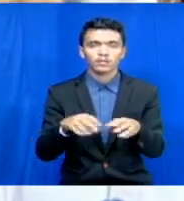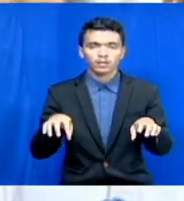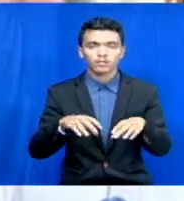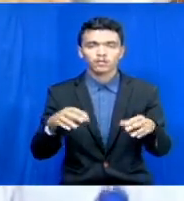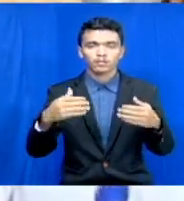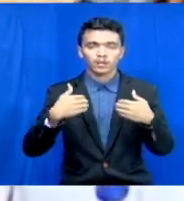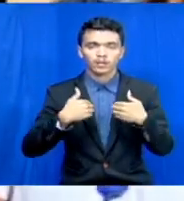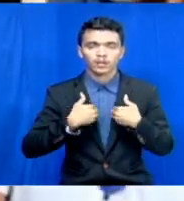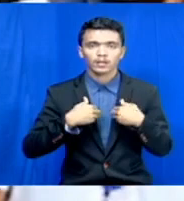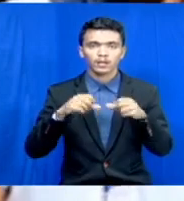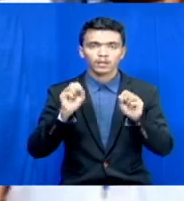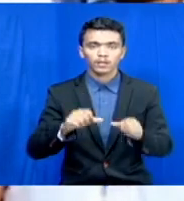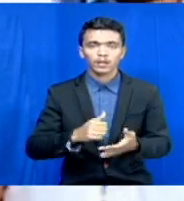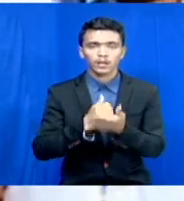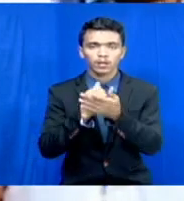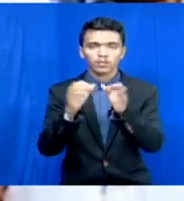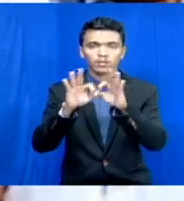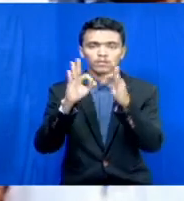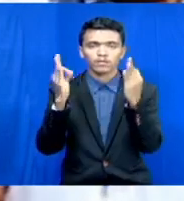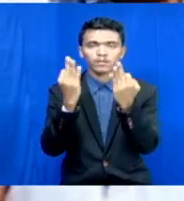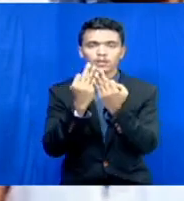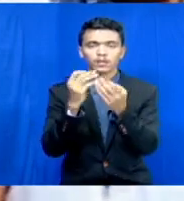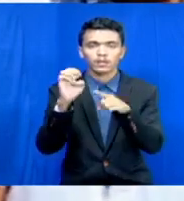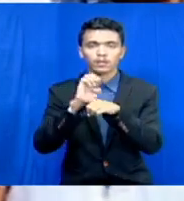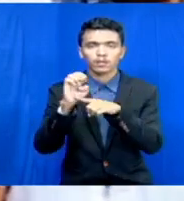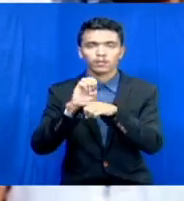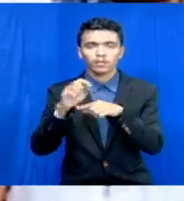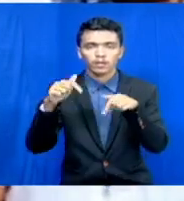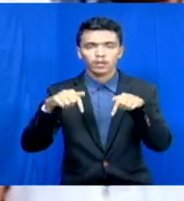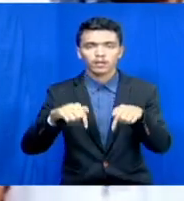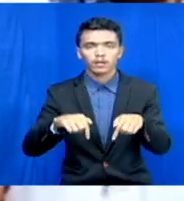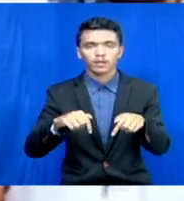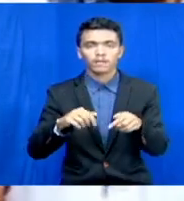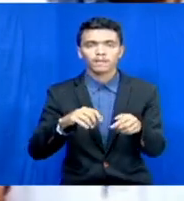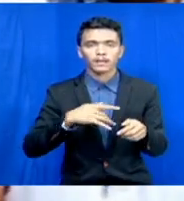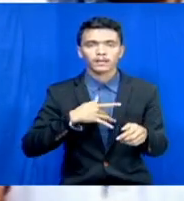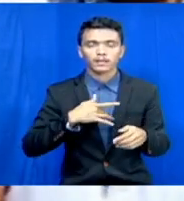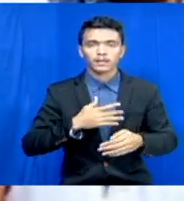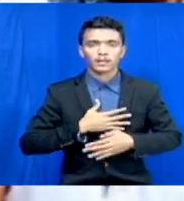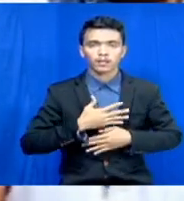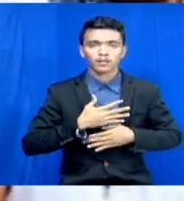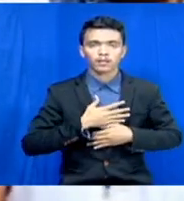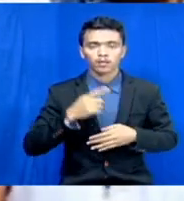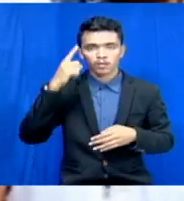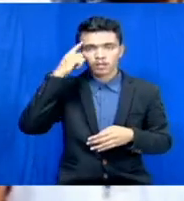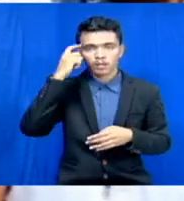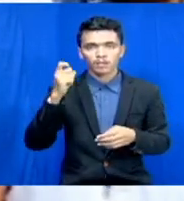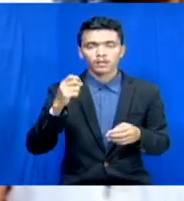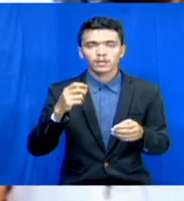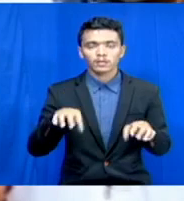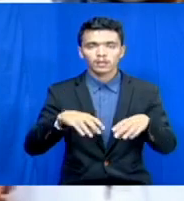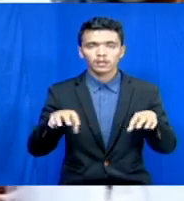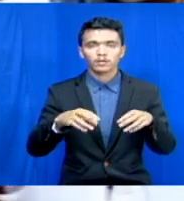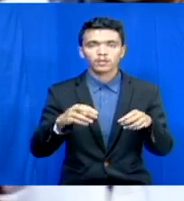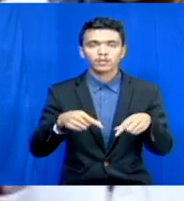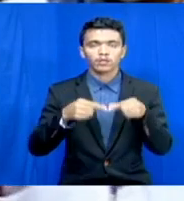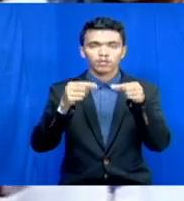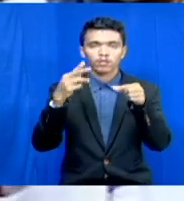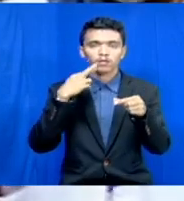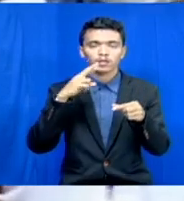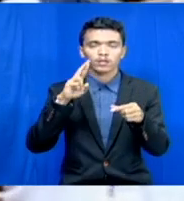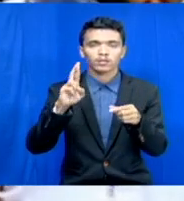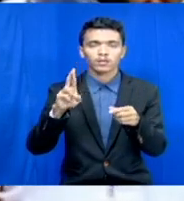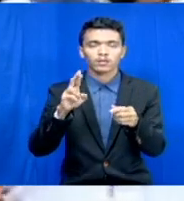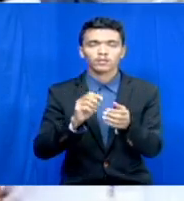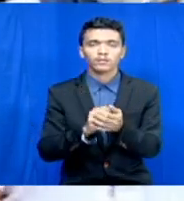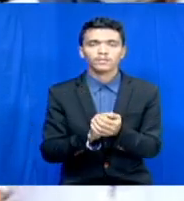fo benefício ba família ne e hene e tamo sente haksolok tamba sirne serviço fo resultado sira bele haluma ba sirne